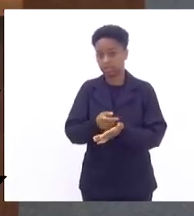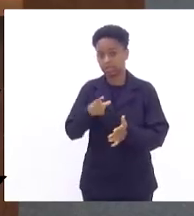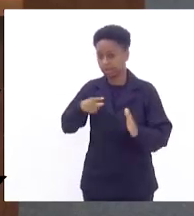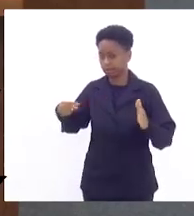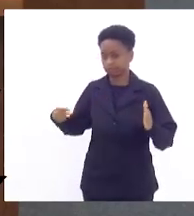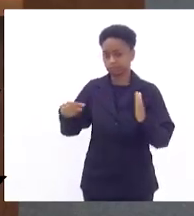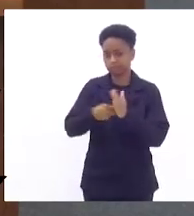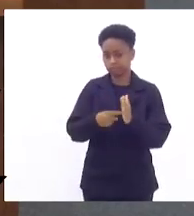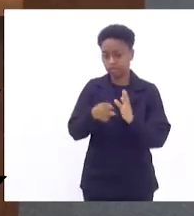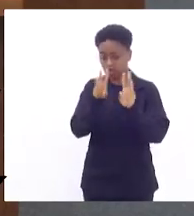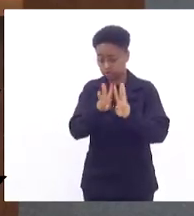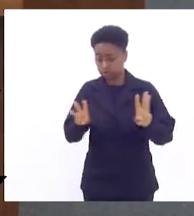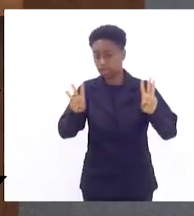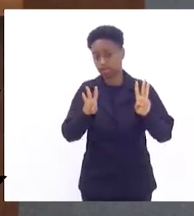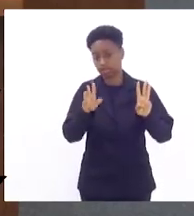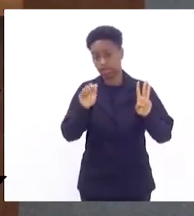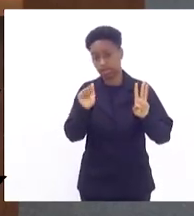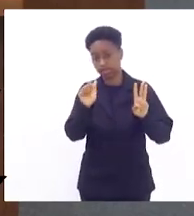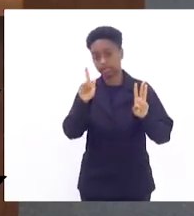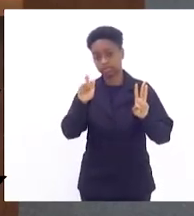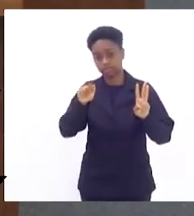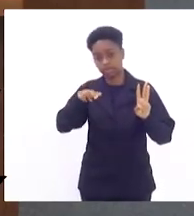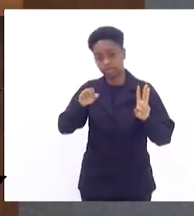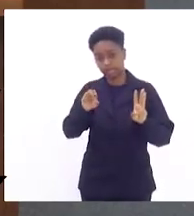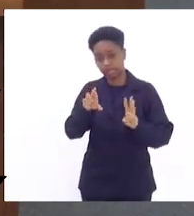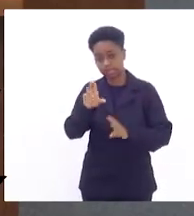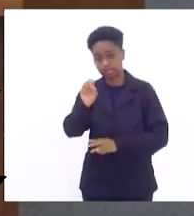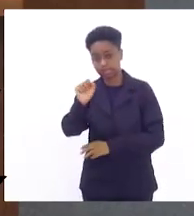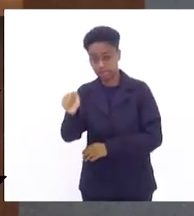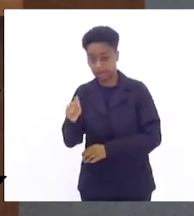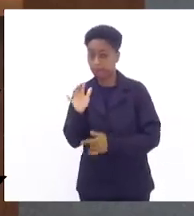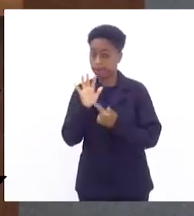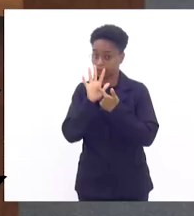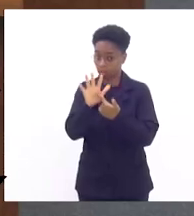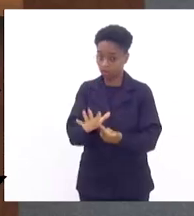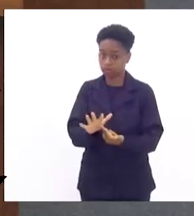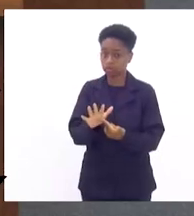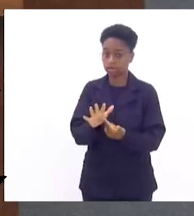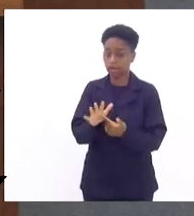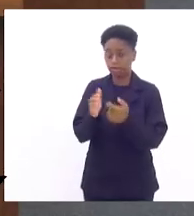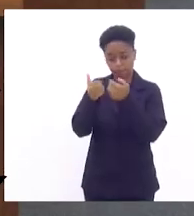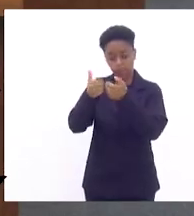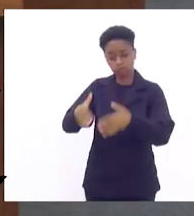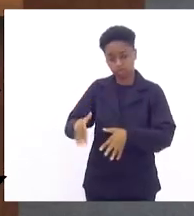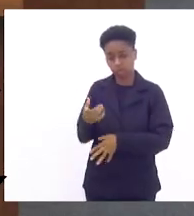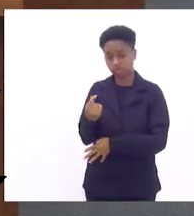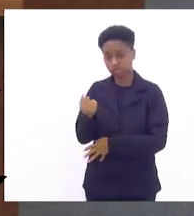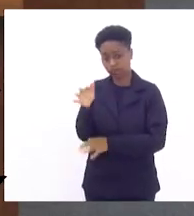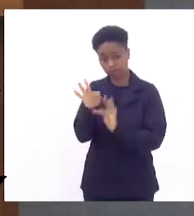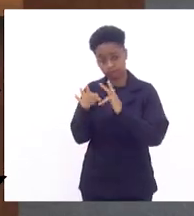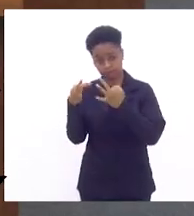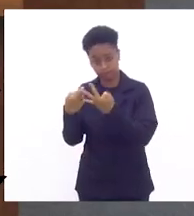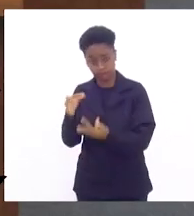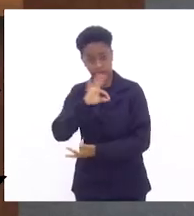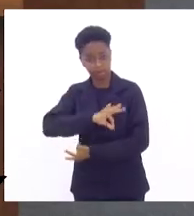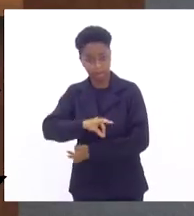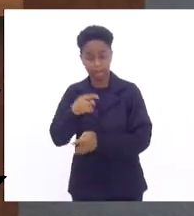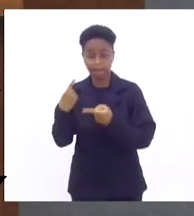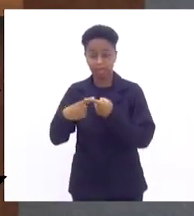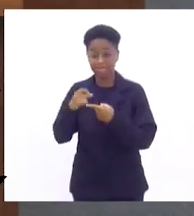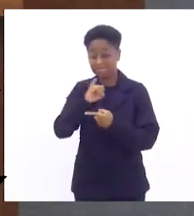no próprio site da Genersa, que isso compromete a renda familiar, quando você